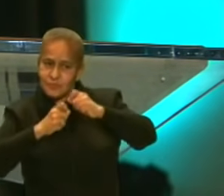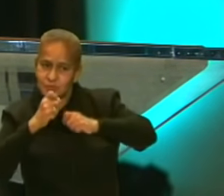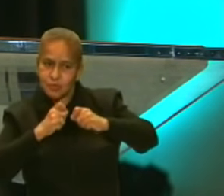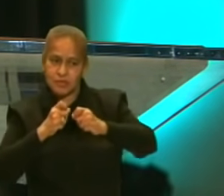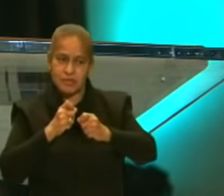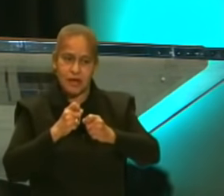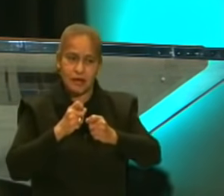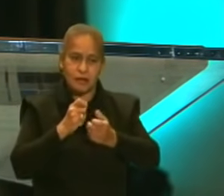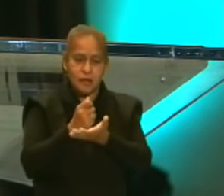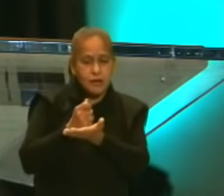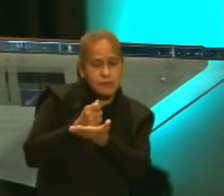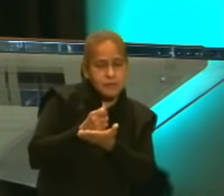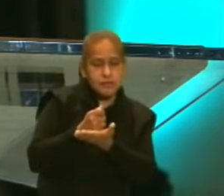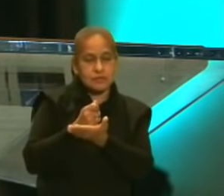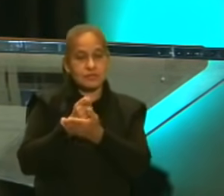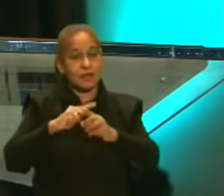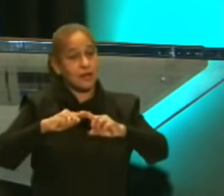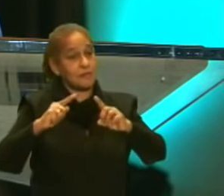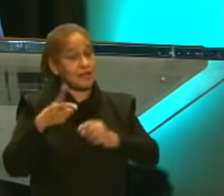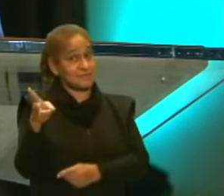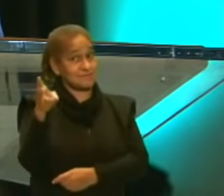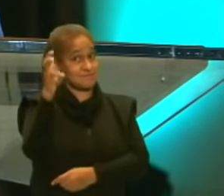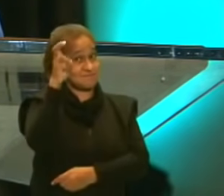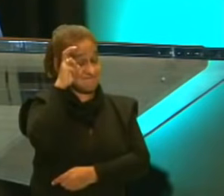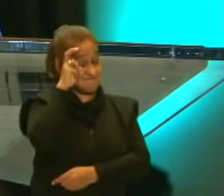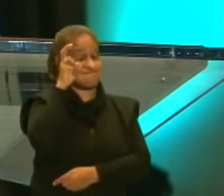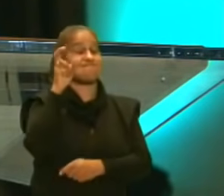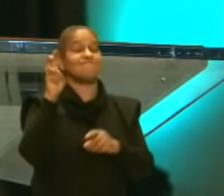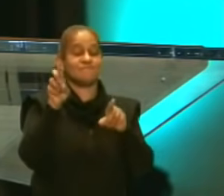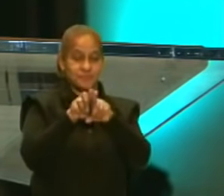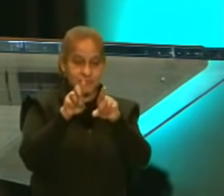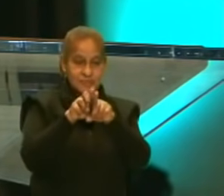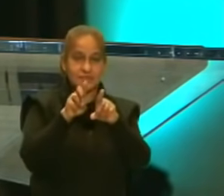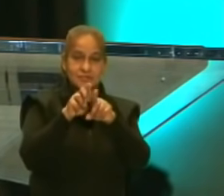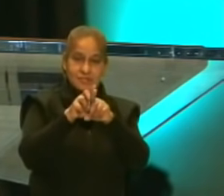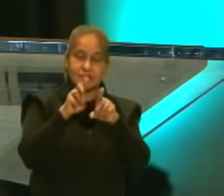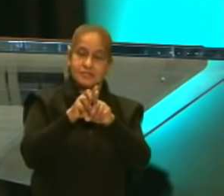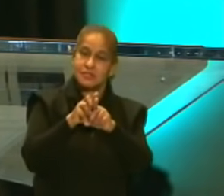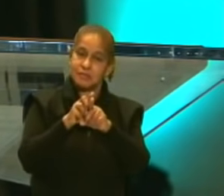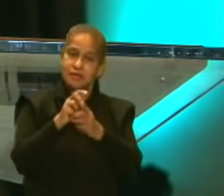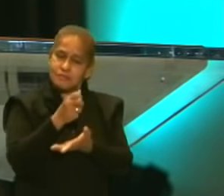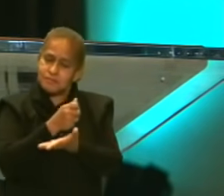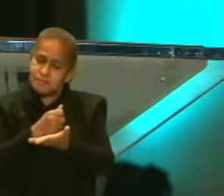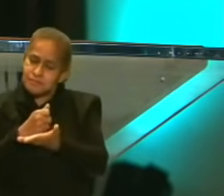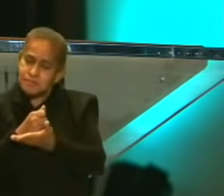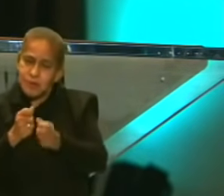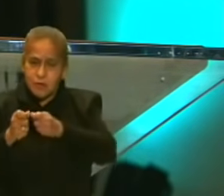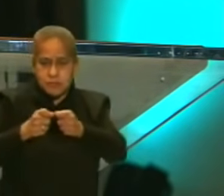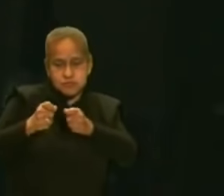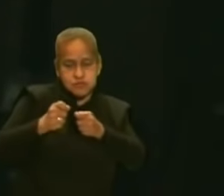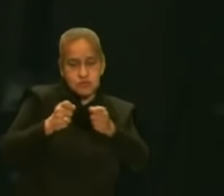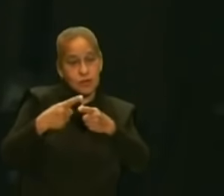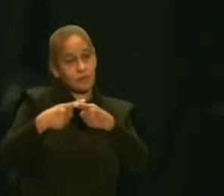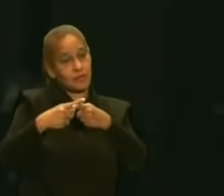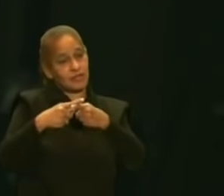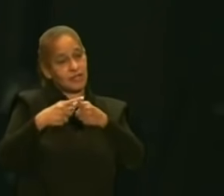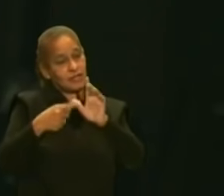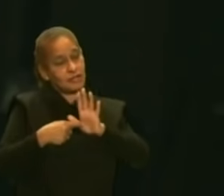não somente a economia, mas também a cultura. E a cultura, ela é representada